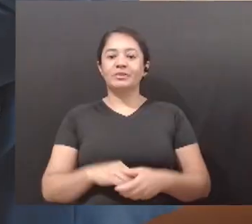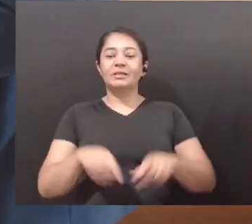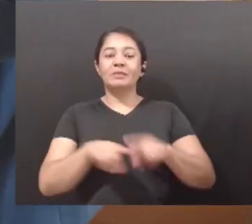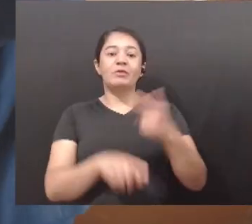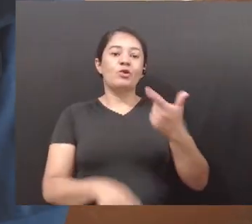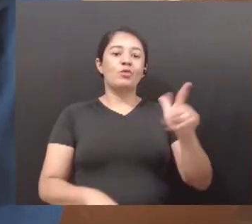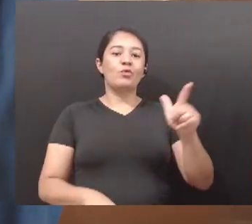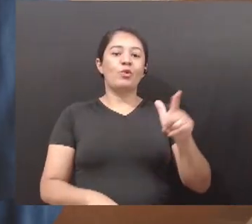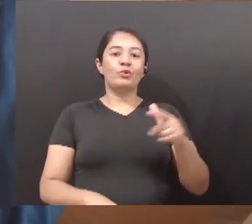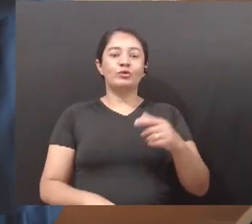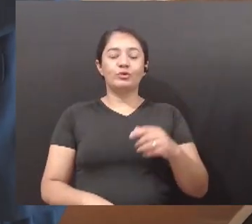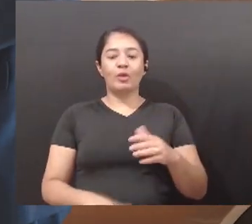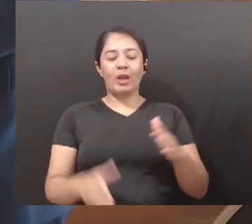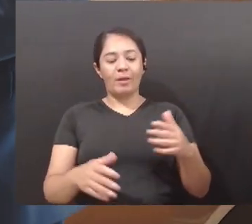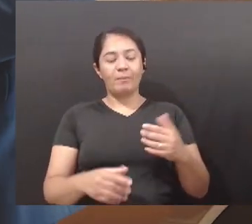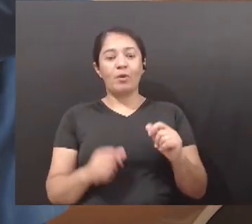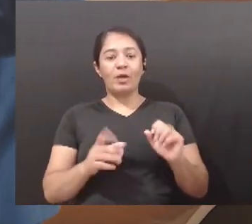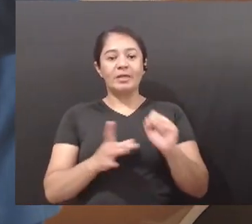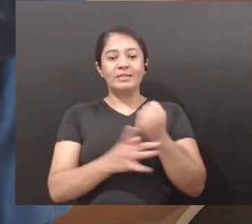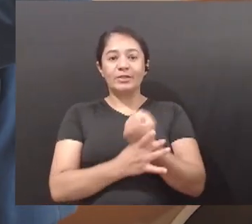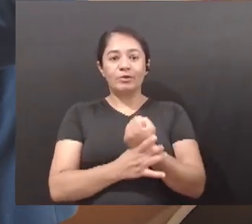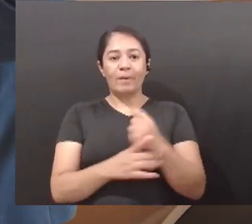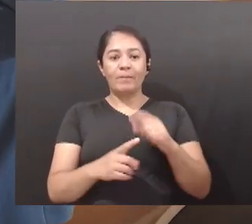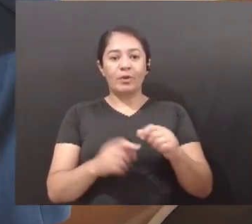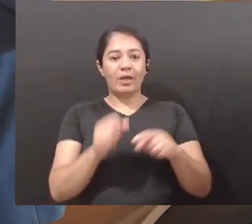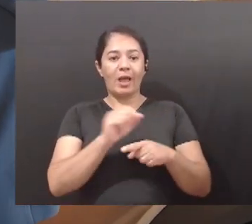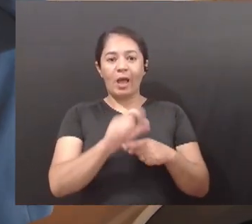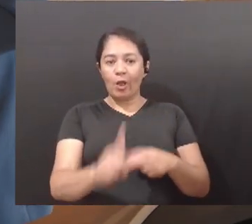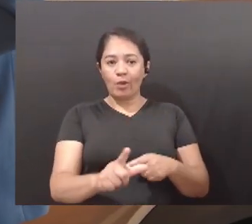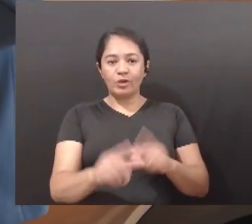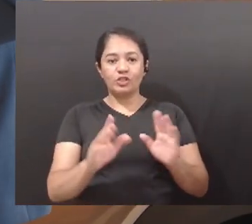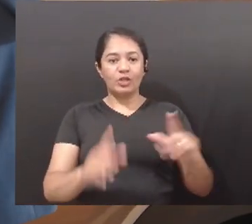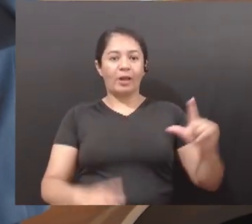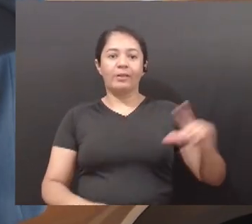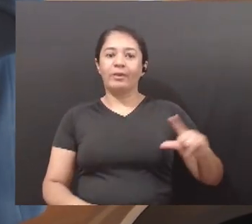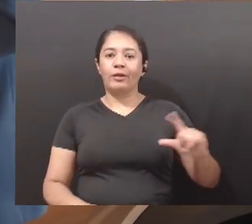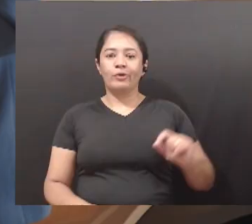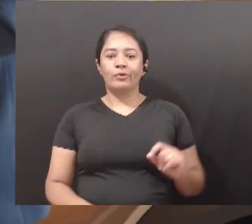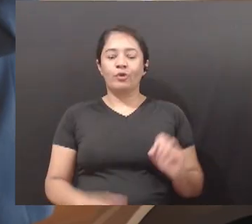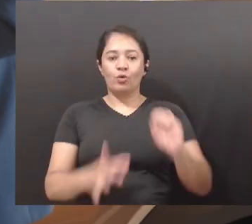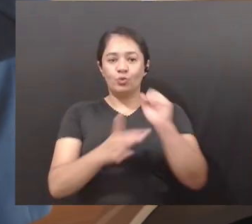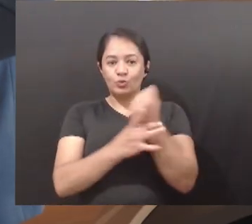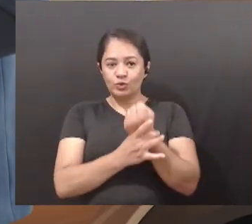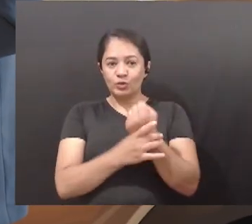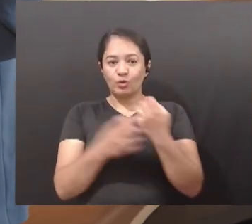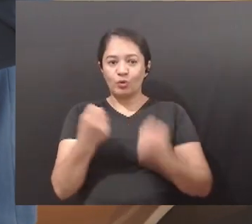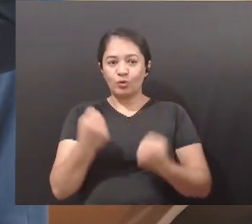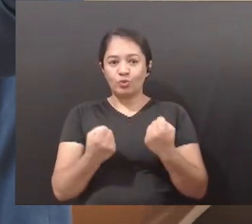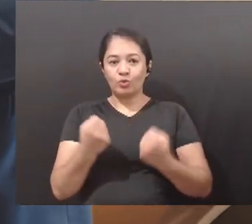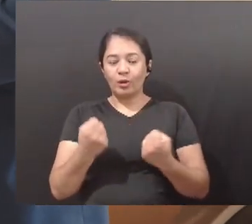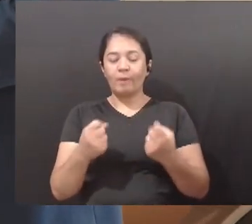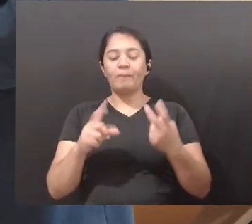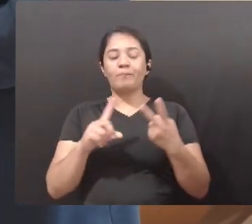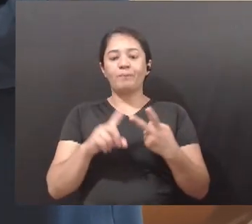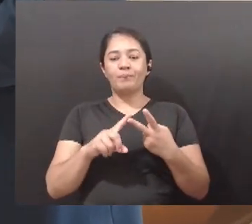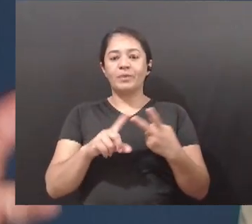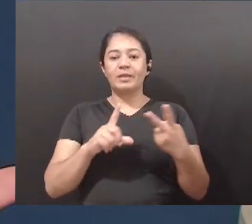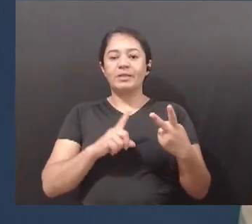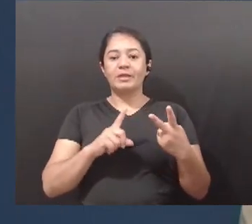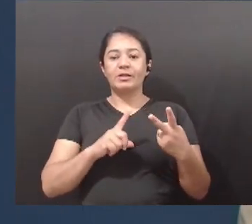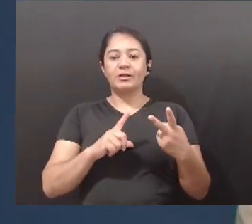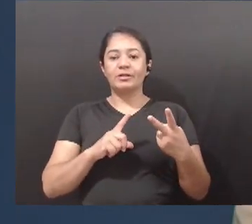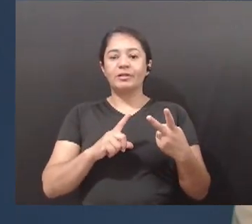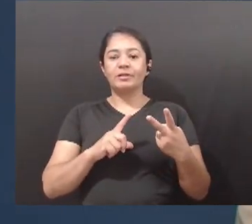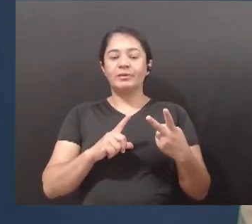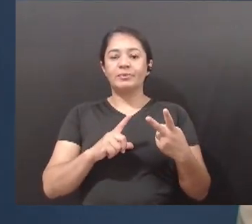relação à segurança, porque ela alugando, ela já tem o seguro do carro garantido, já tem questão também de